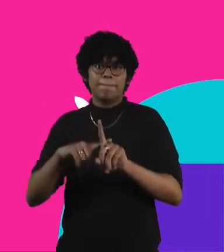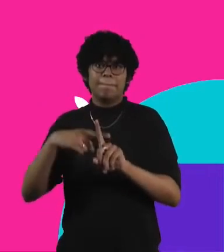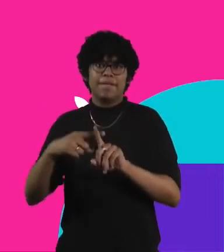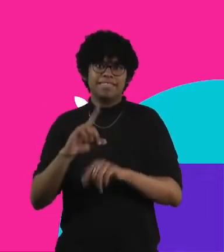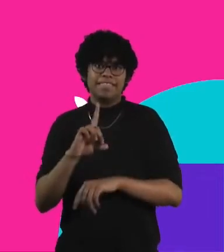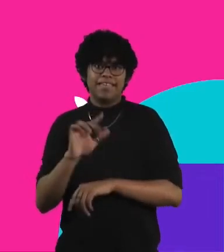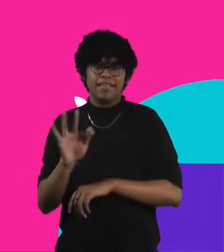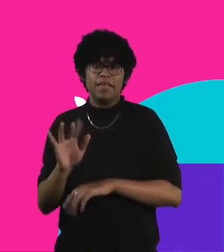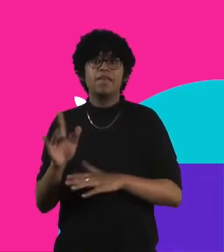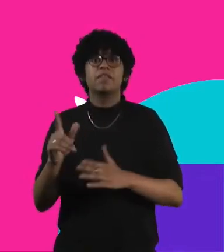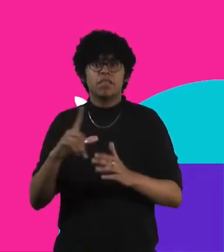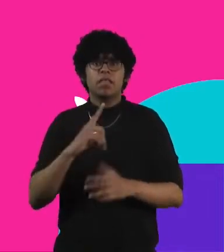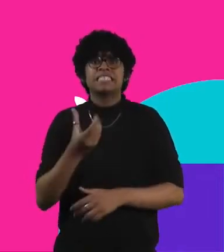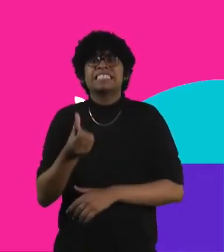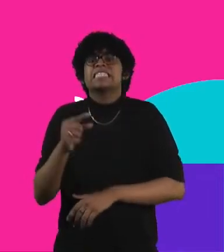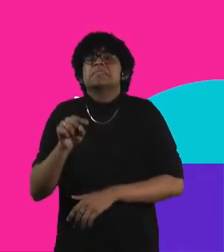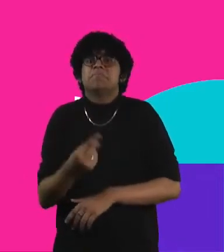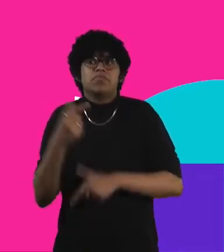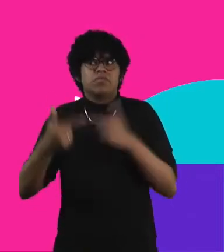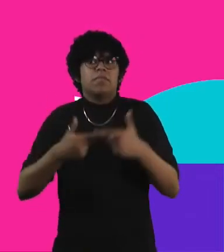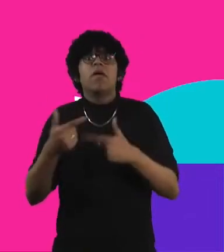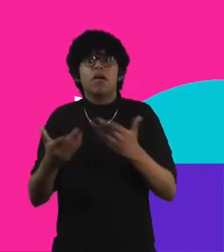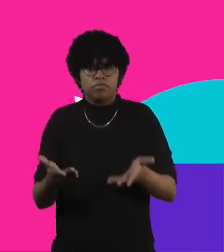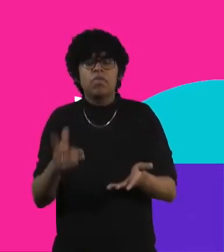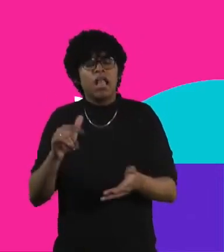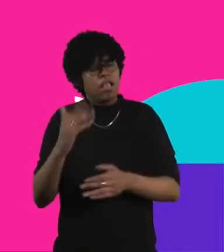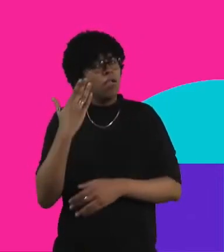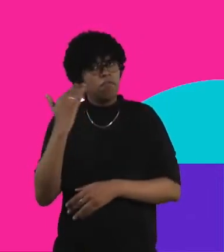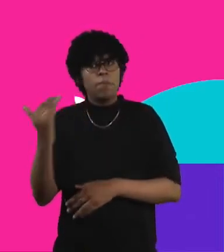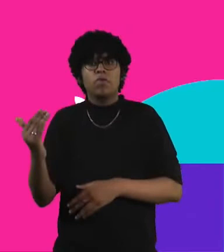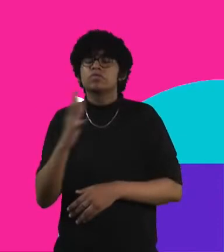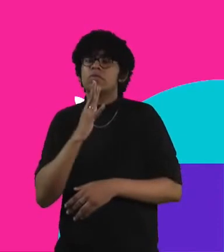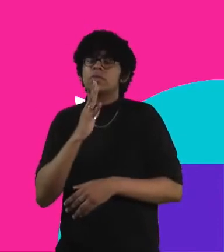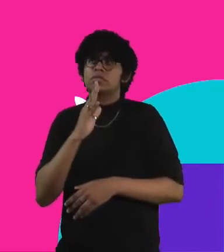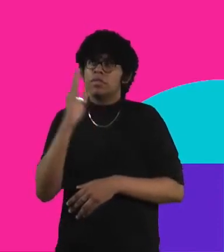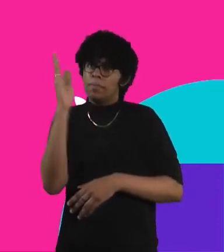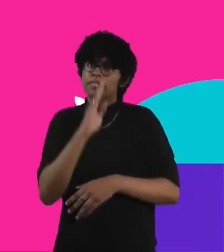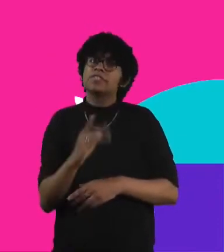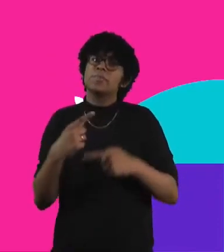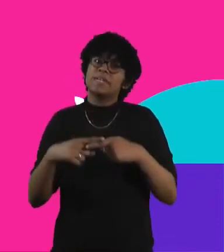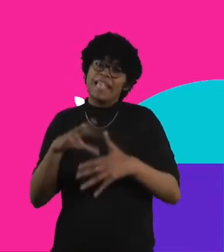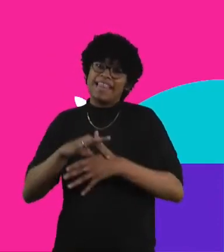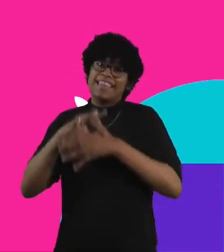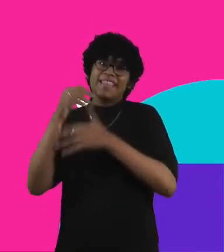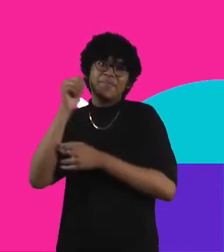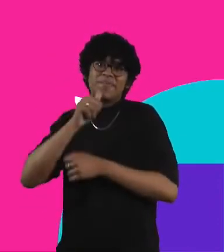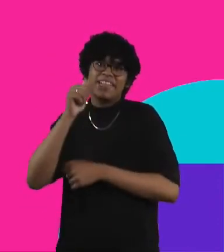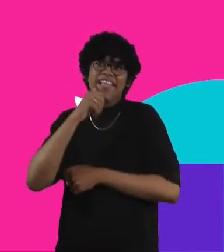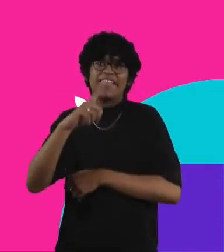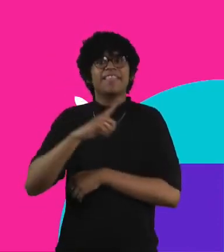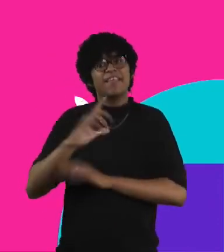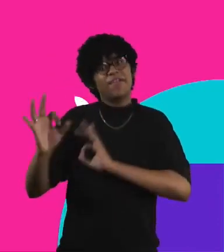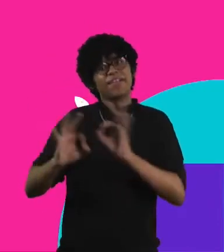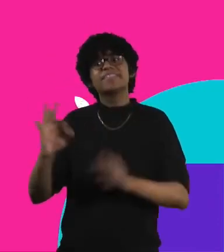mil colaboradores, e é uma empresa assim, muito conhecida no Brasil pela presença de mulheres na liderança e em toda a